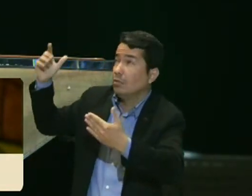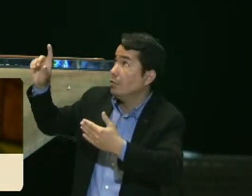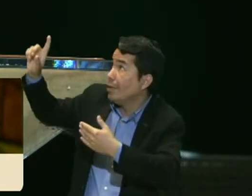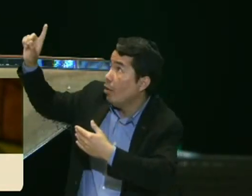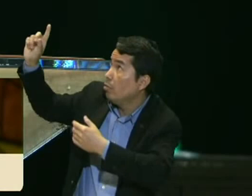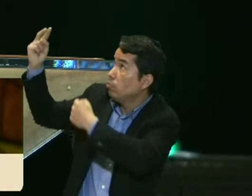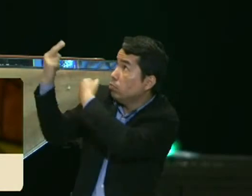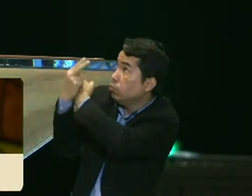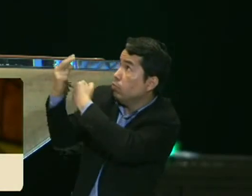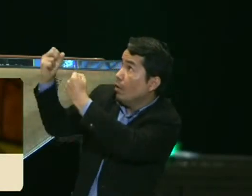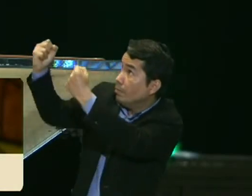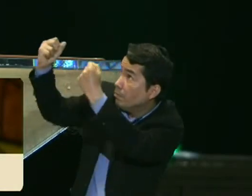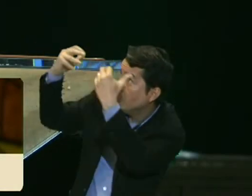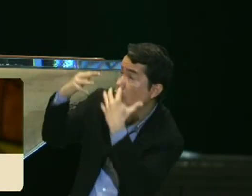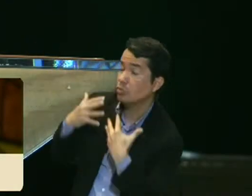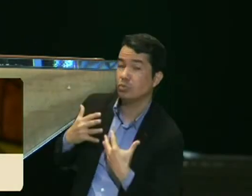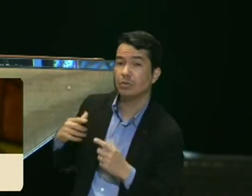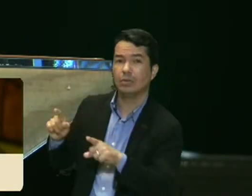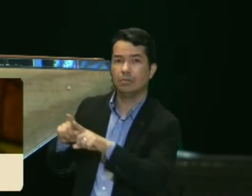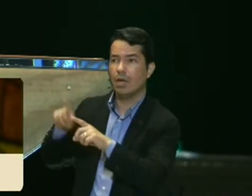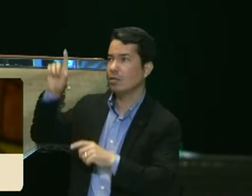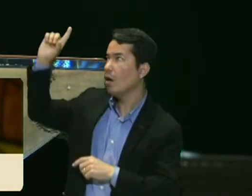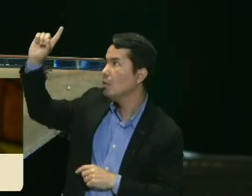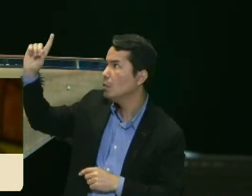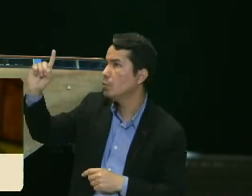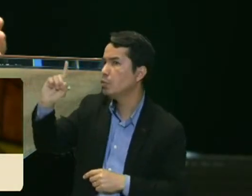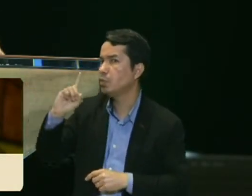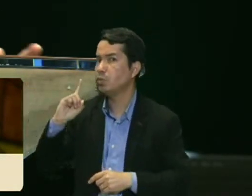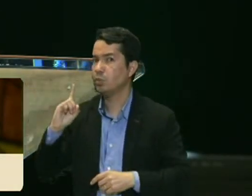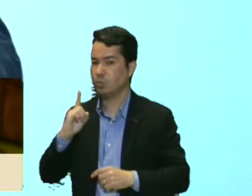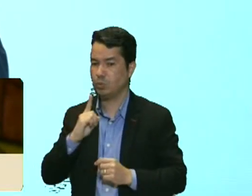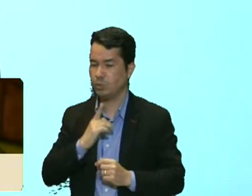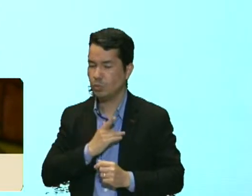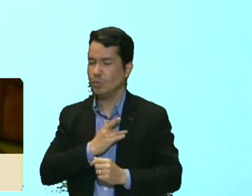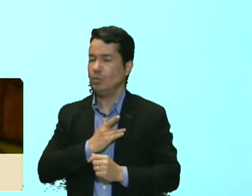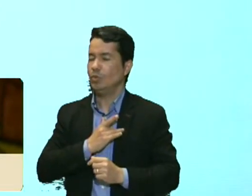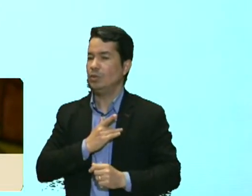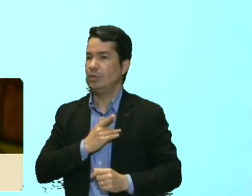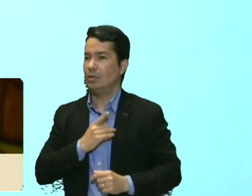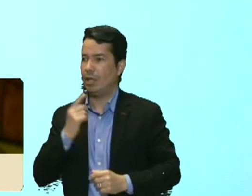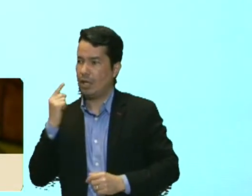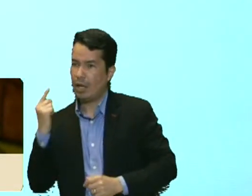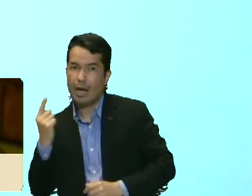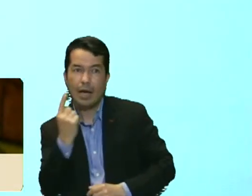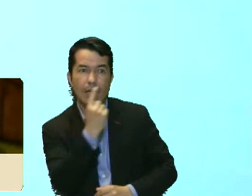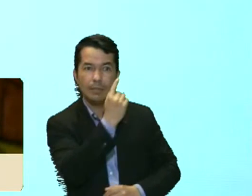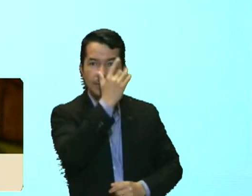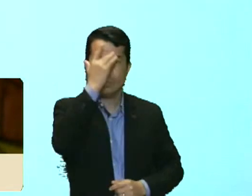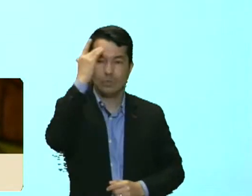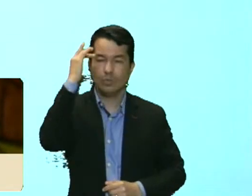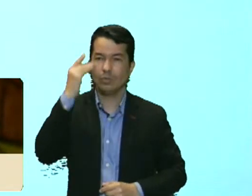a presença e as ações de Deus em diversos momentos da nossa vida.